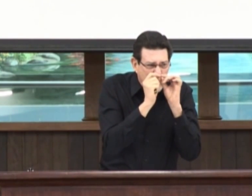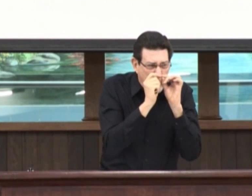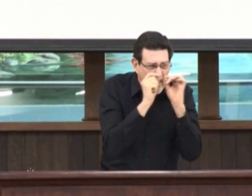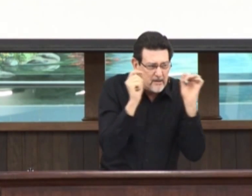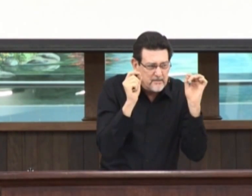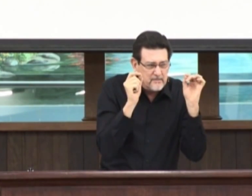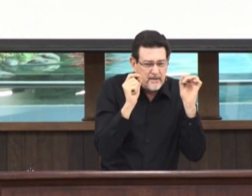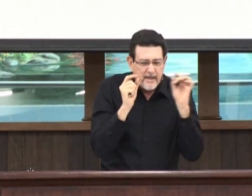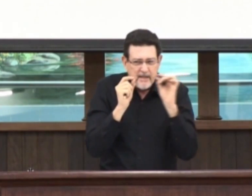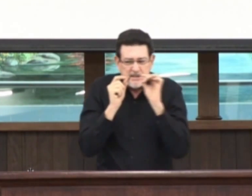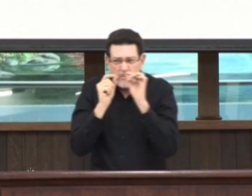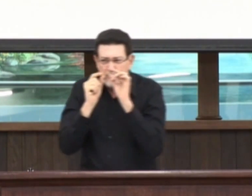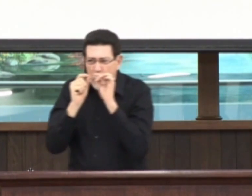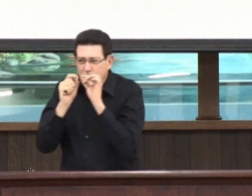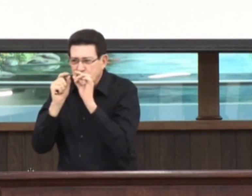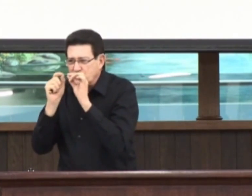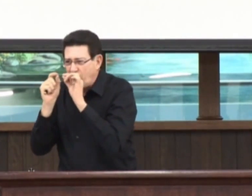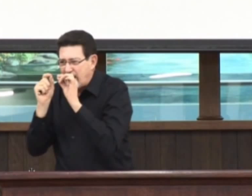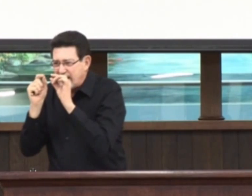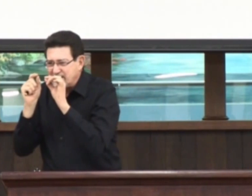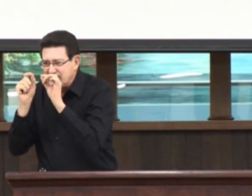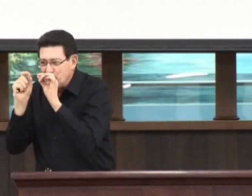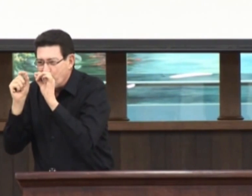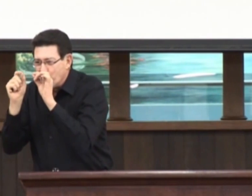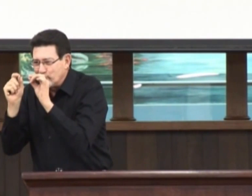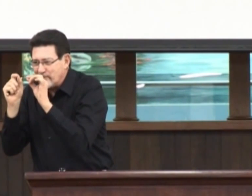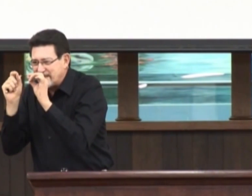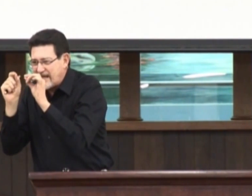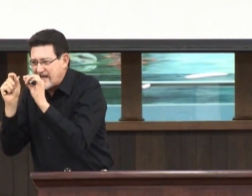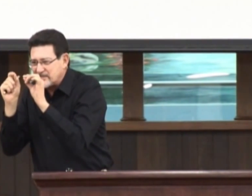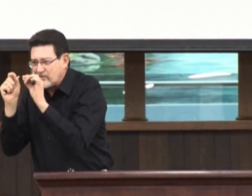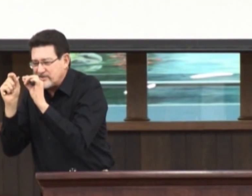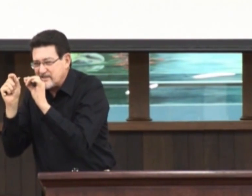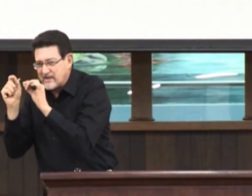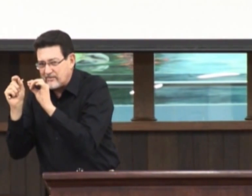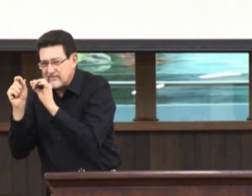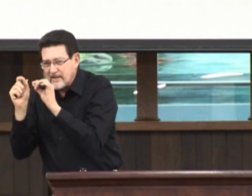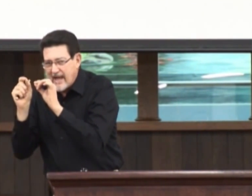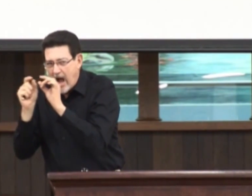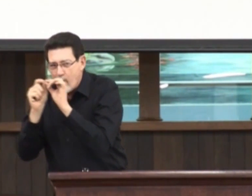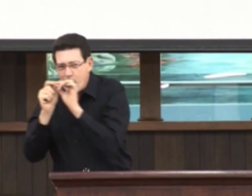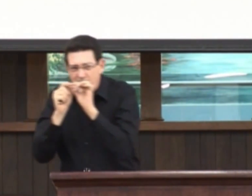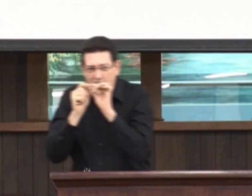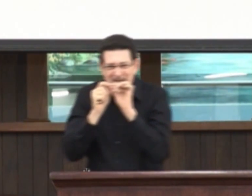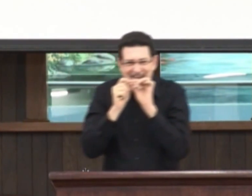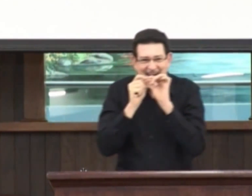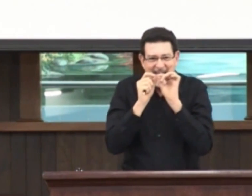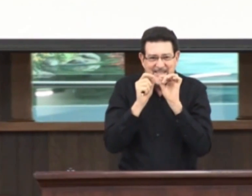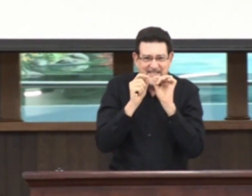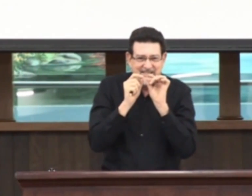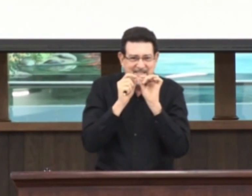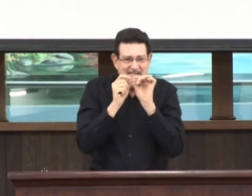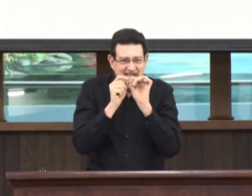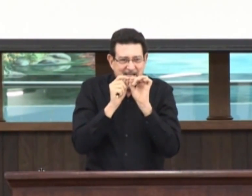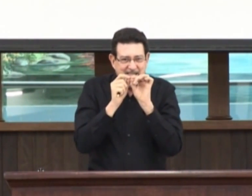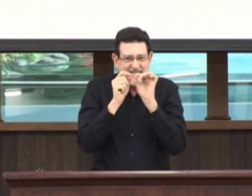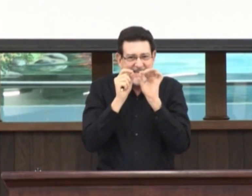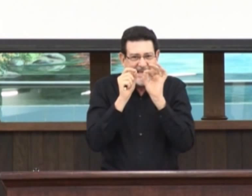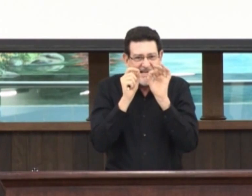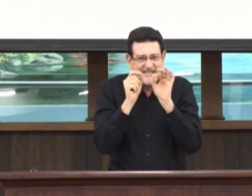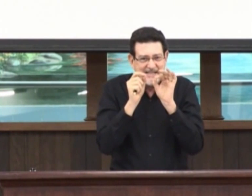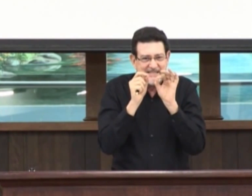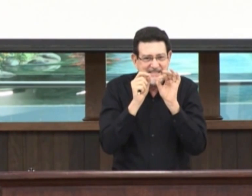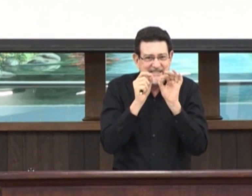É igual. São poucos os corais no mundo que têm esta condição. Há um coral inglês